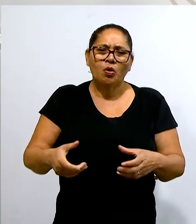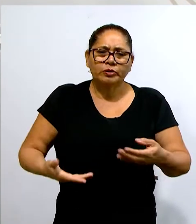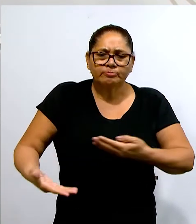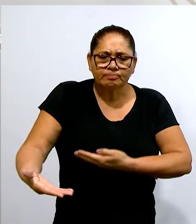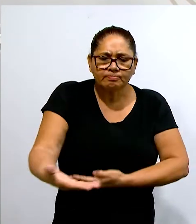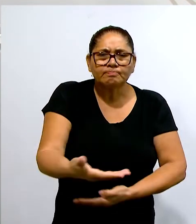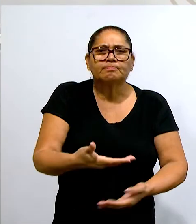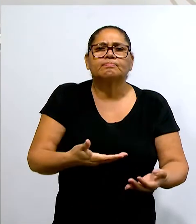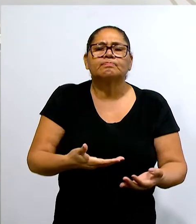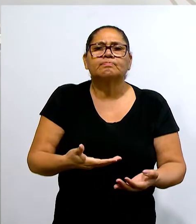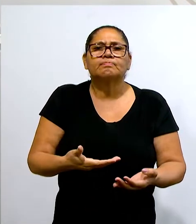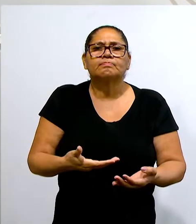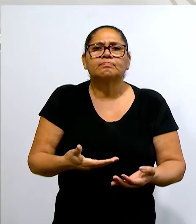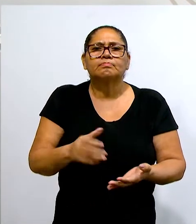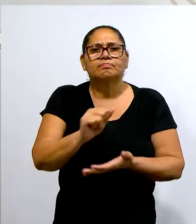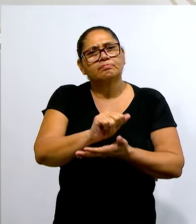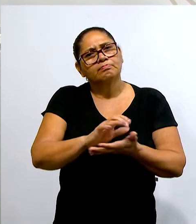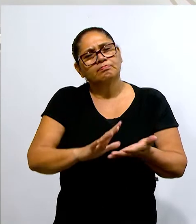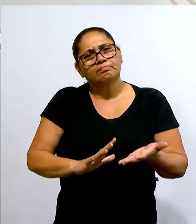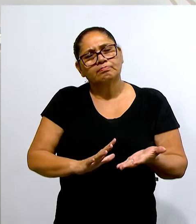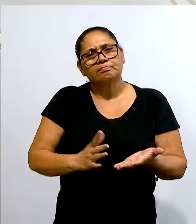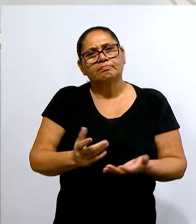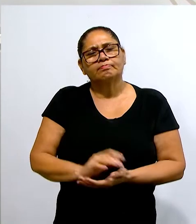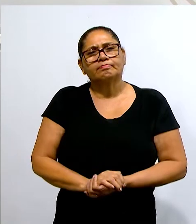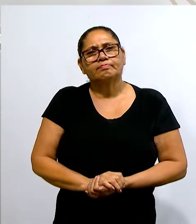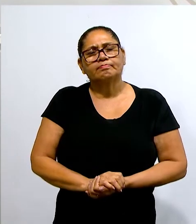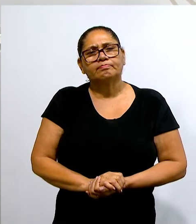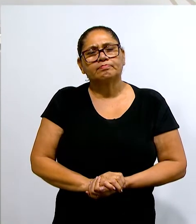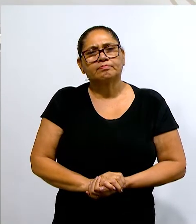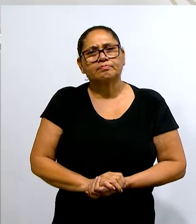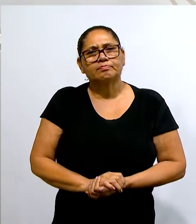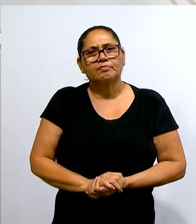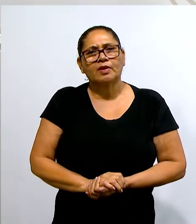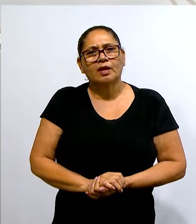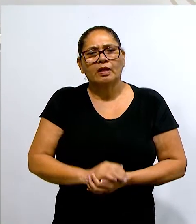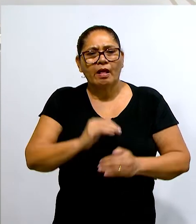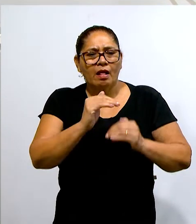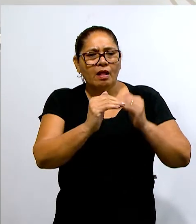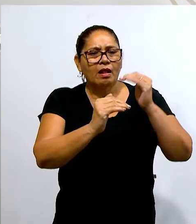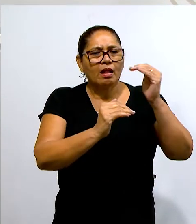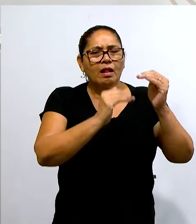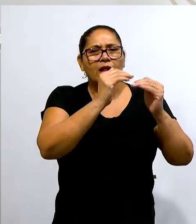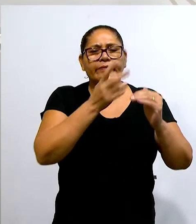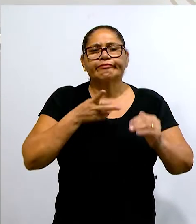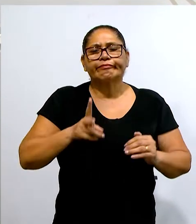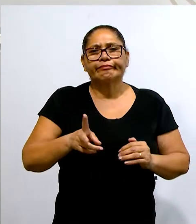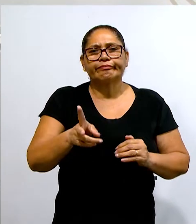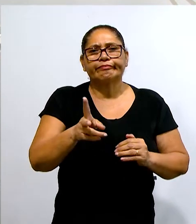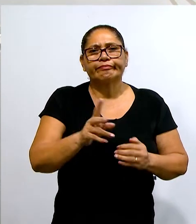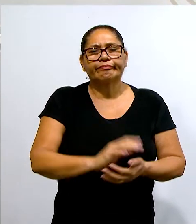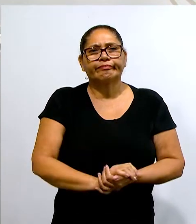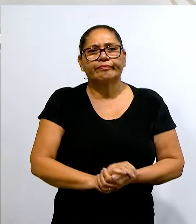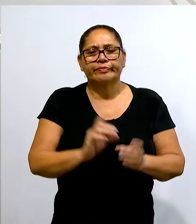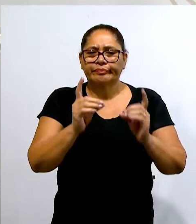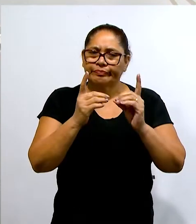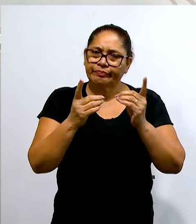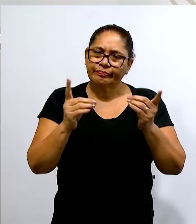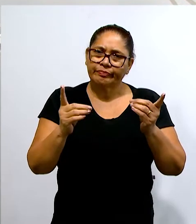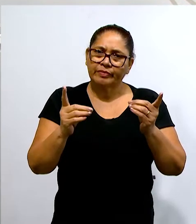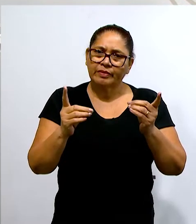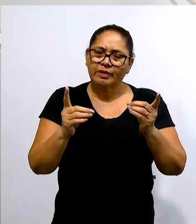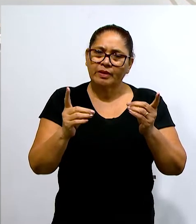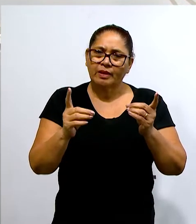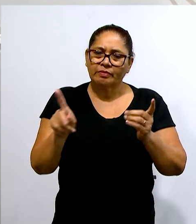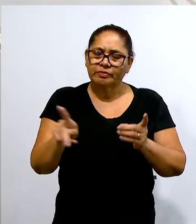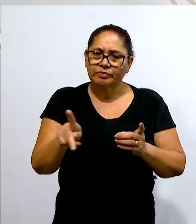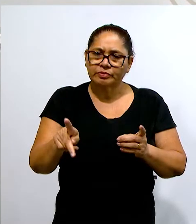dessa atividade, né? dessa desenvolvimento dessa sequência didática? Então, o professor deve estar atento,